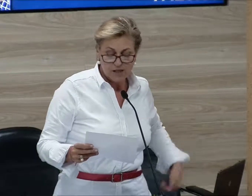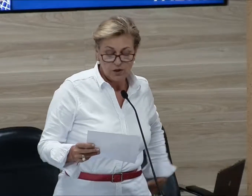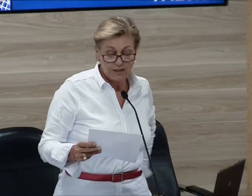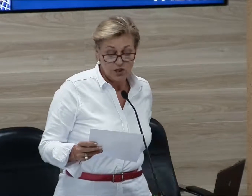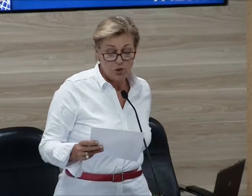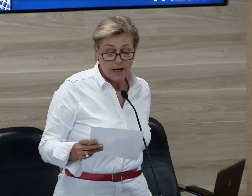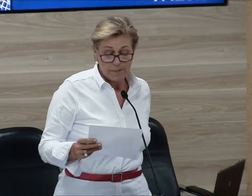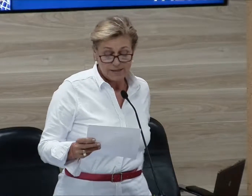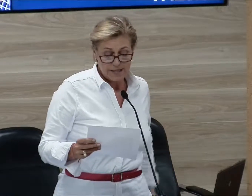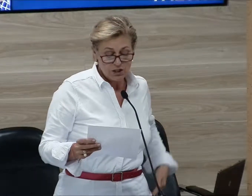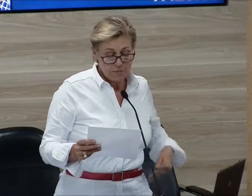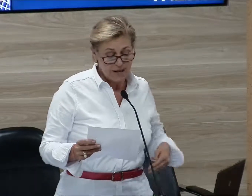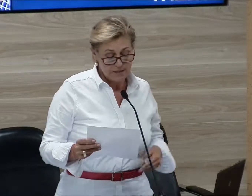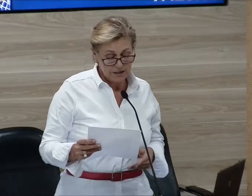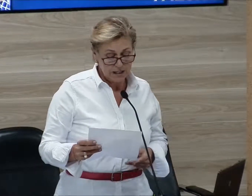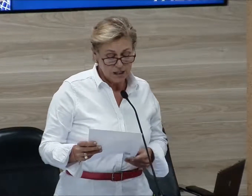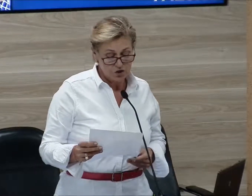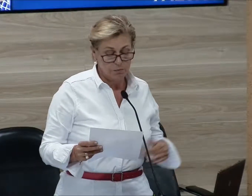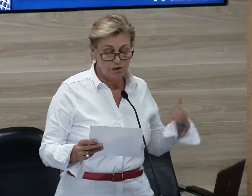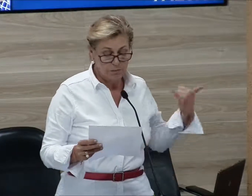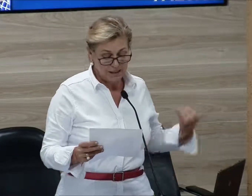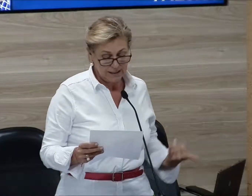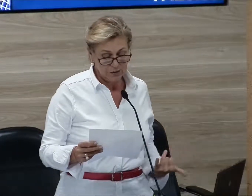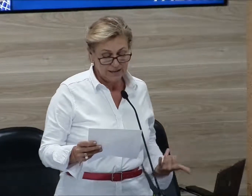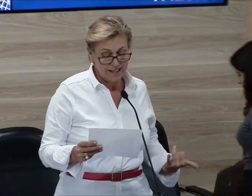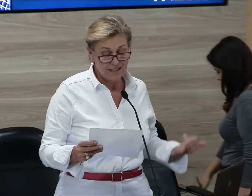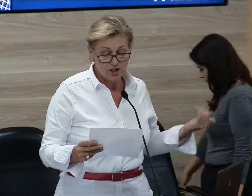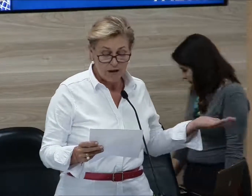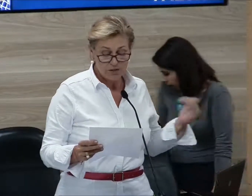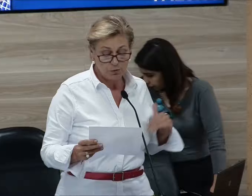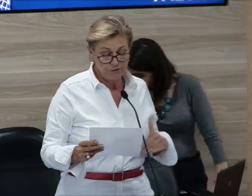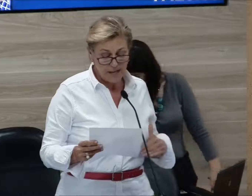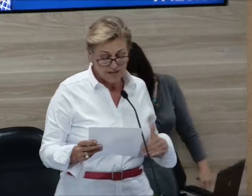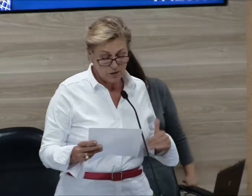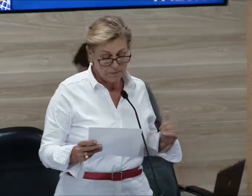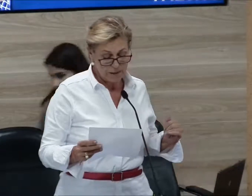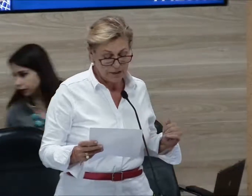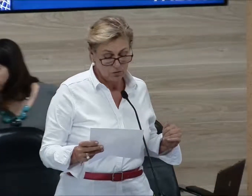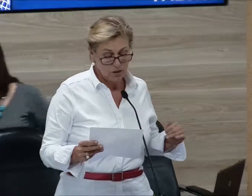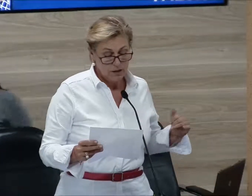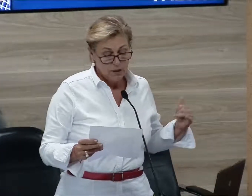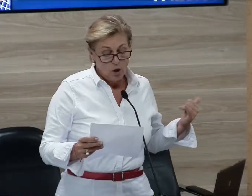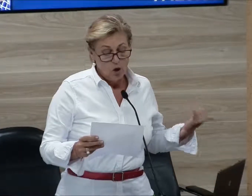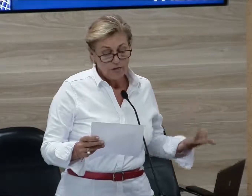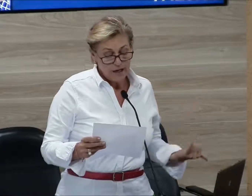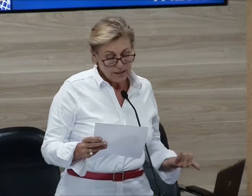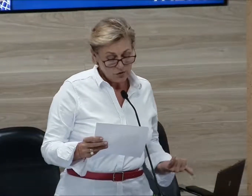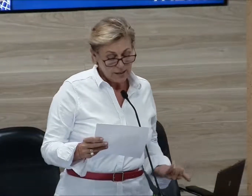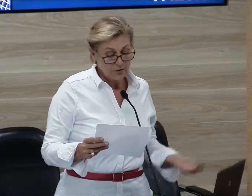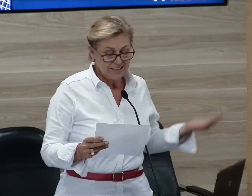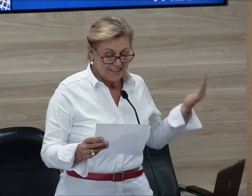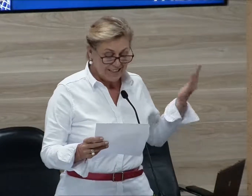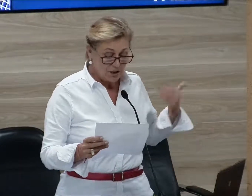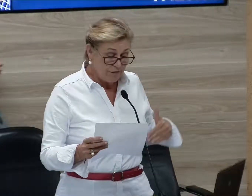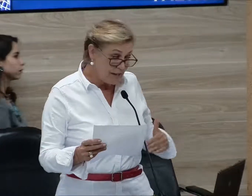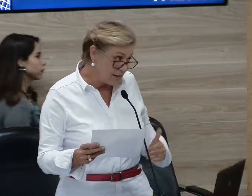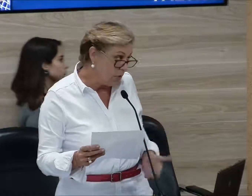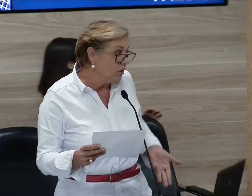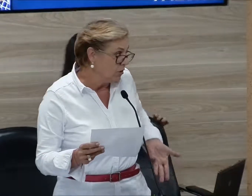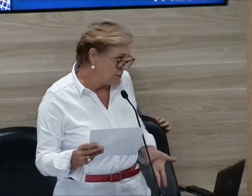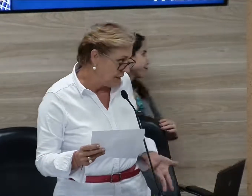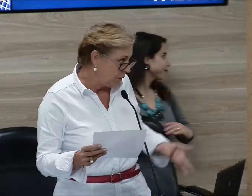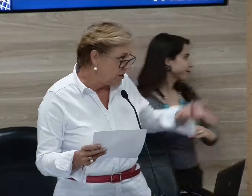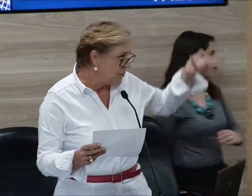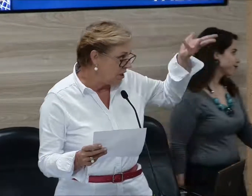quando o cesto atingiu a capacidade máxima de lixo, impossibilitando a entrada de águas pluviais no equipamento. Houve a redução de entrada de